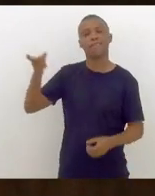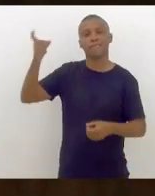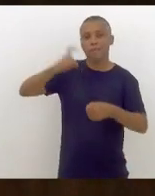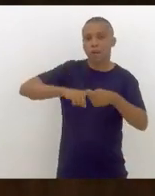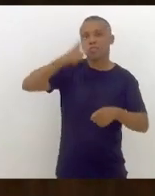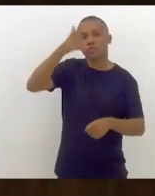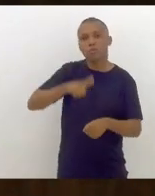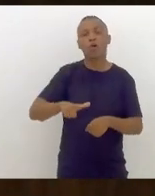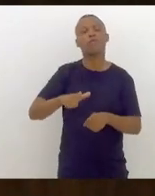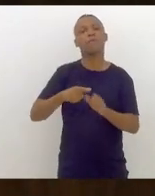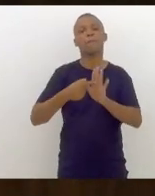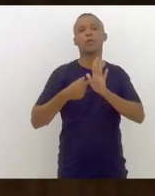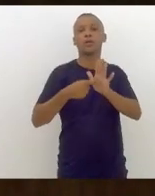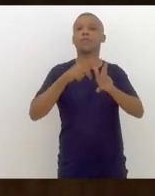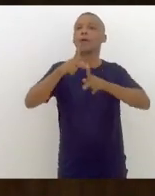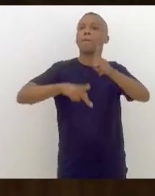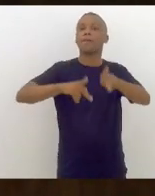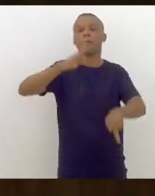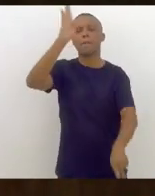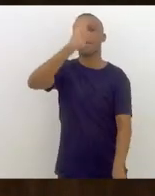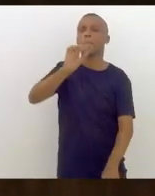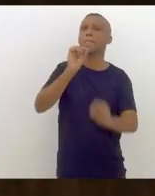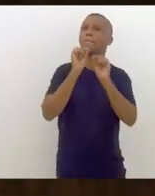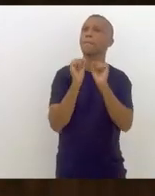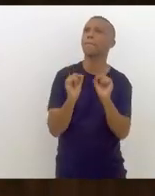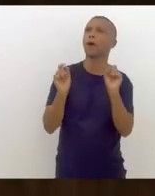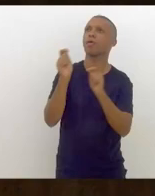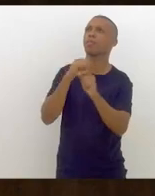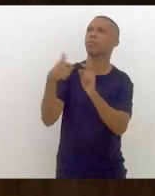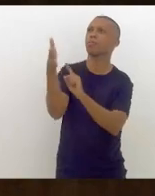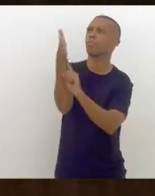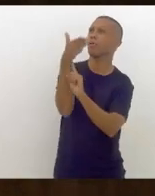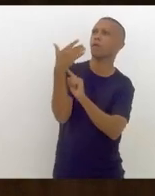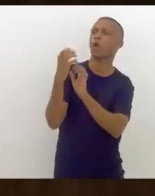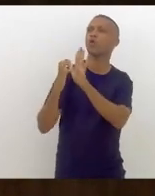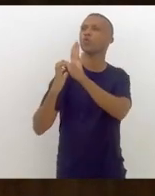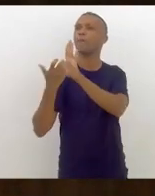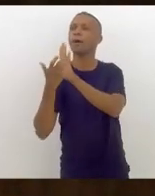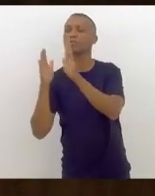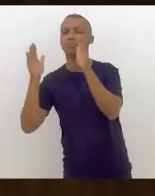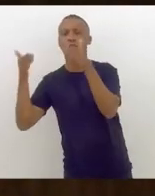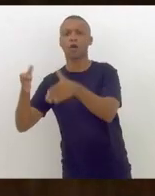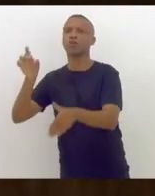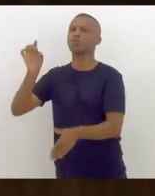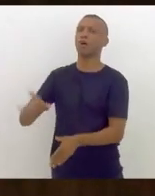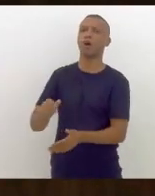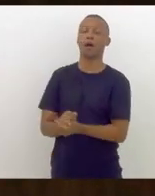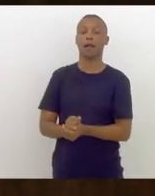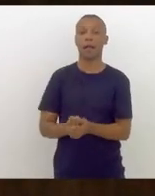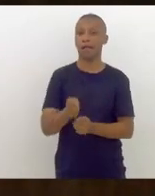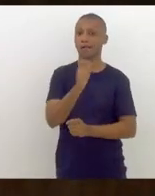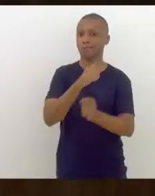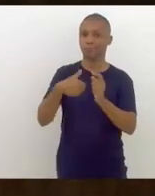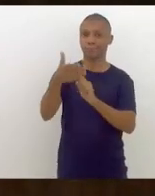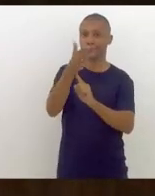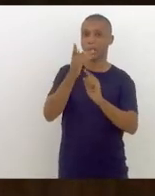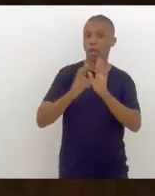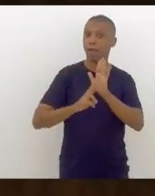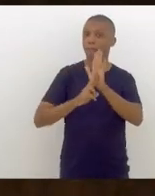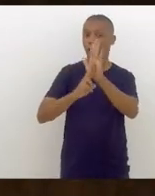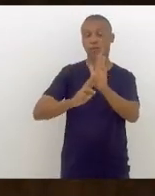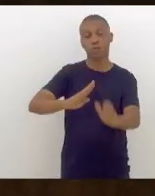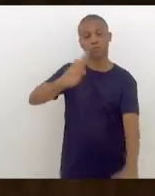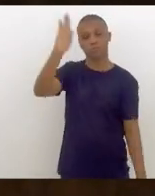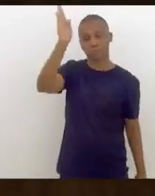volta para todos os brasileiros Ela não é uma bandeira de um partido político ele é uma bandeira de um país tá aqui